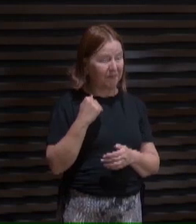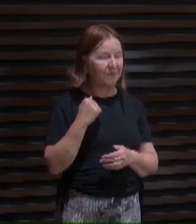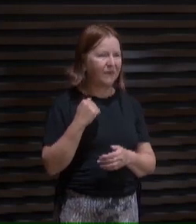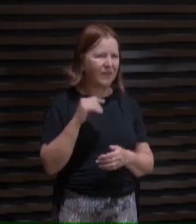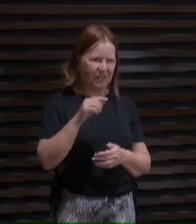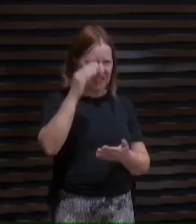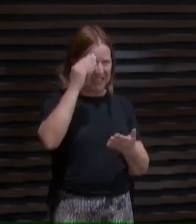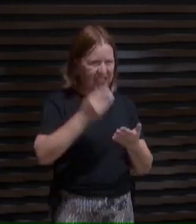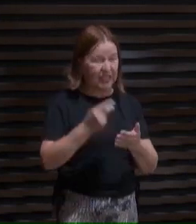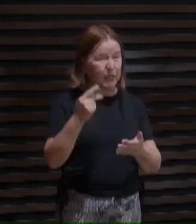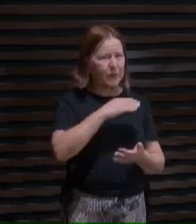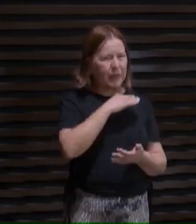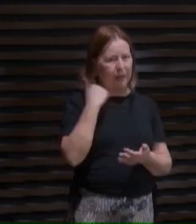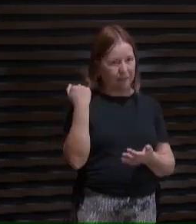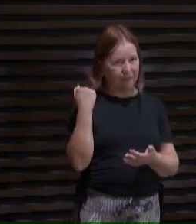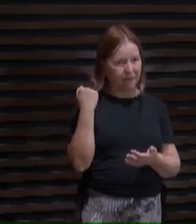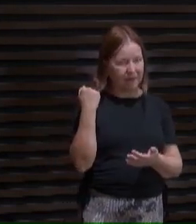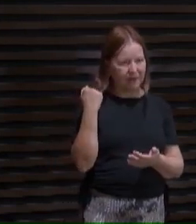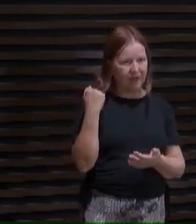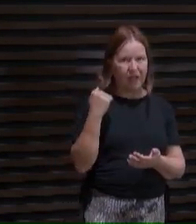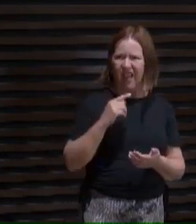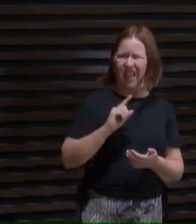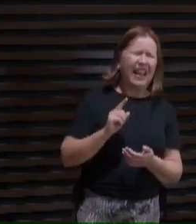Você crê na sua morte? Não,